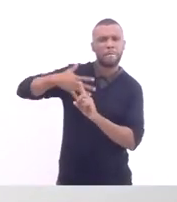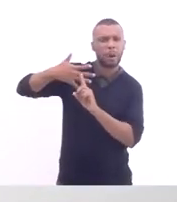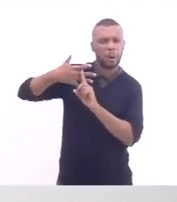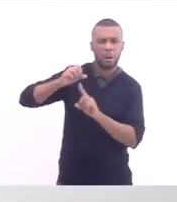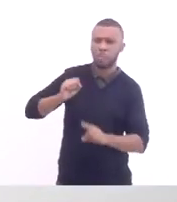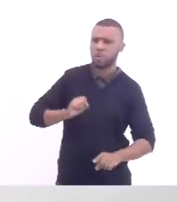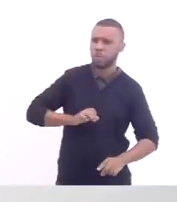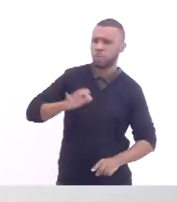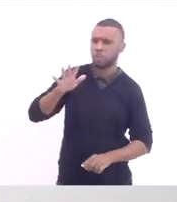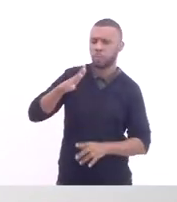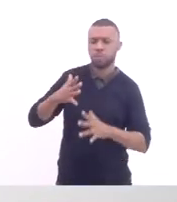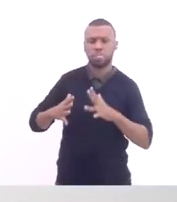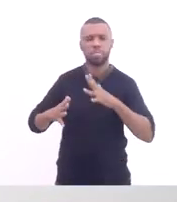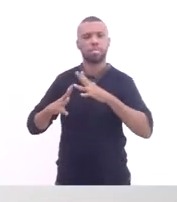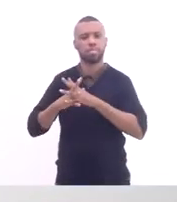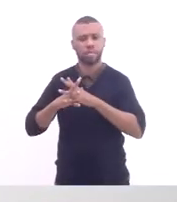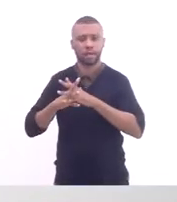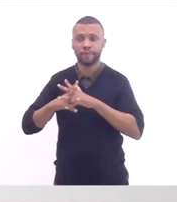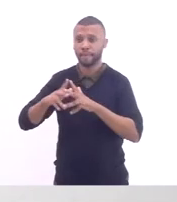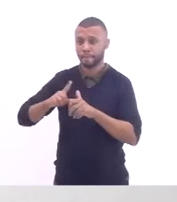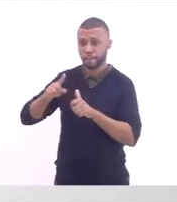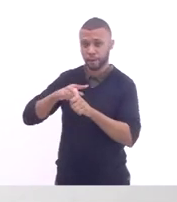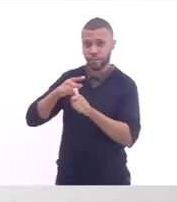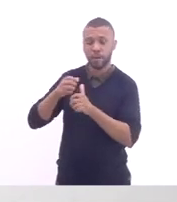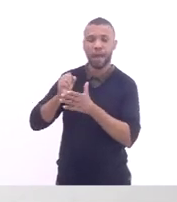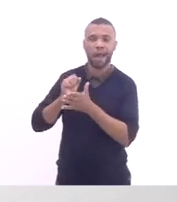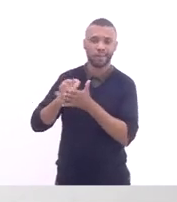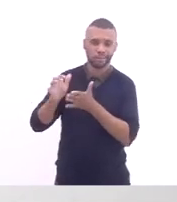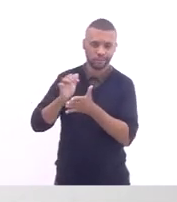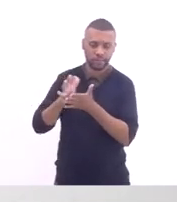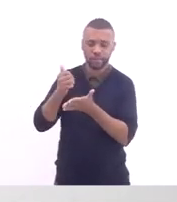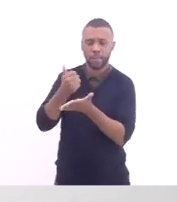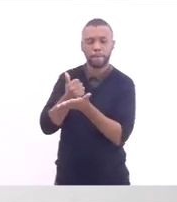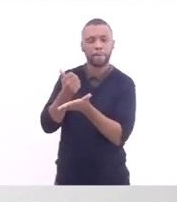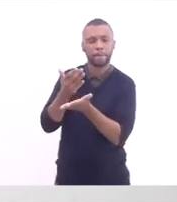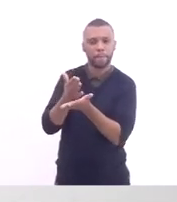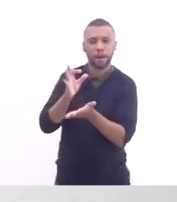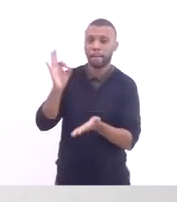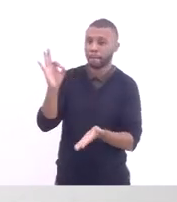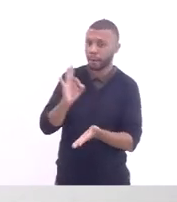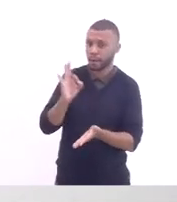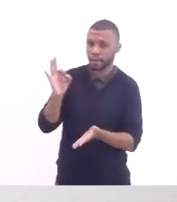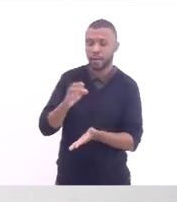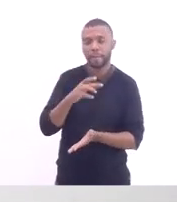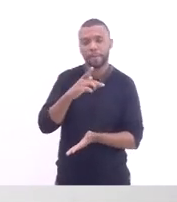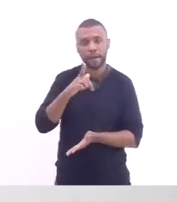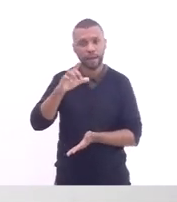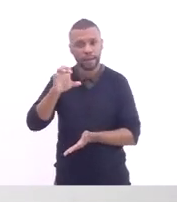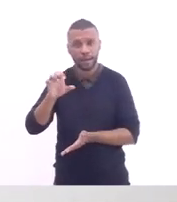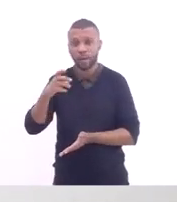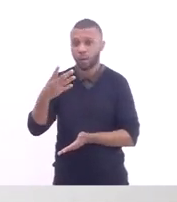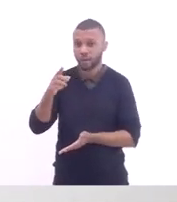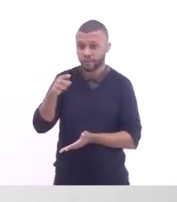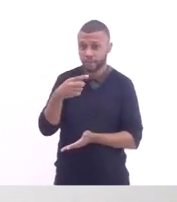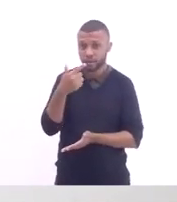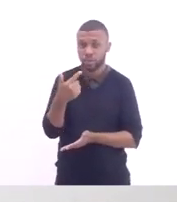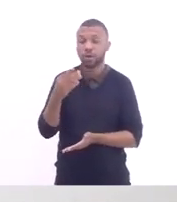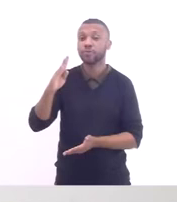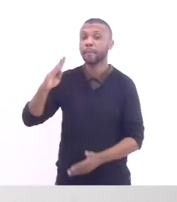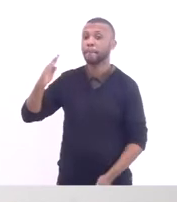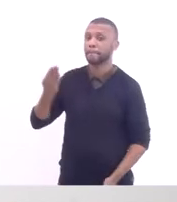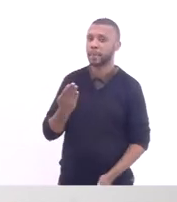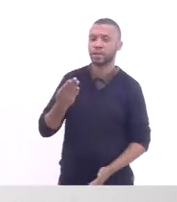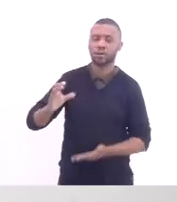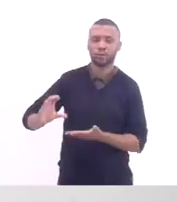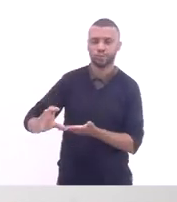foi primeiramente, as receitas de royalties e participações especiais, no valor de 4,2 bilhões,